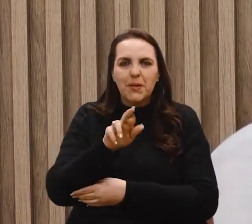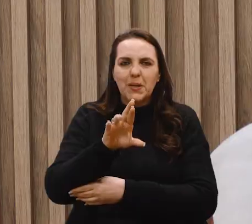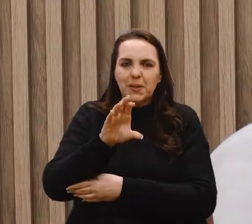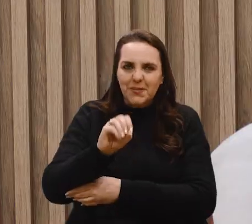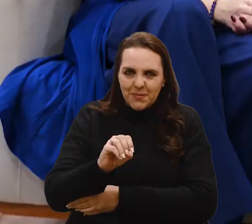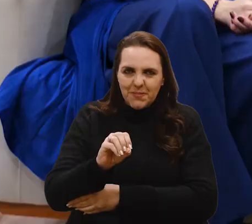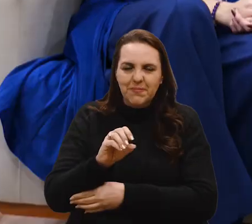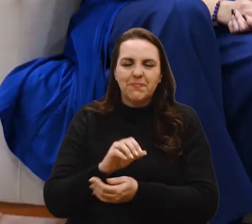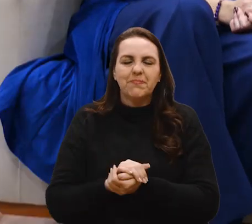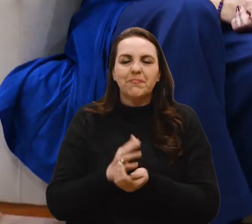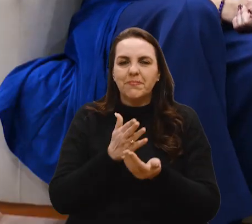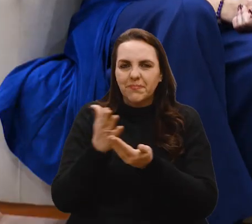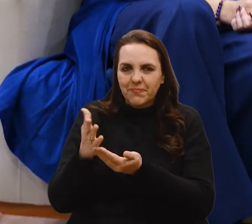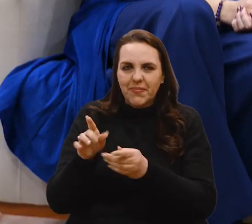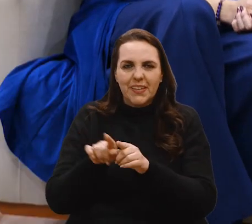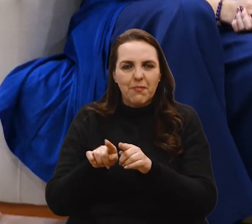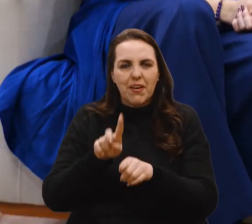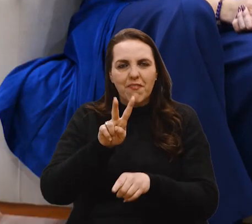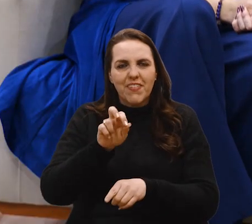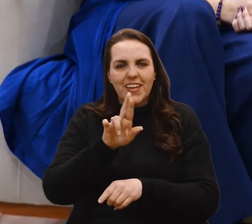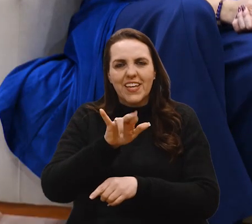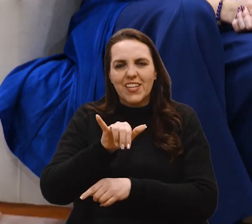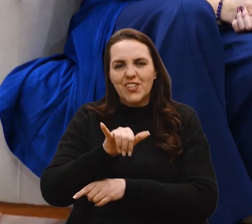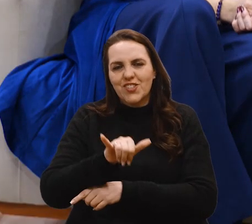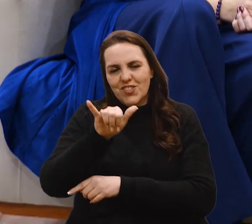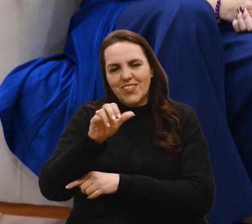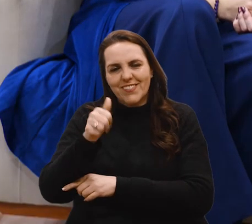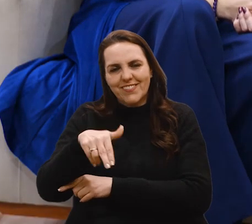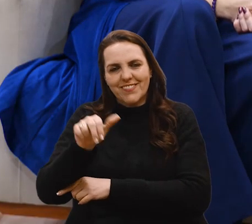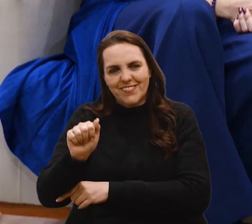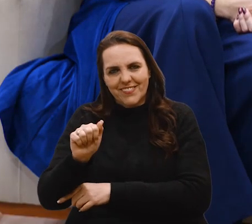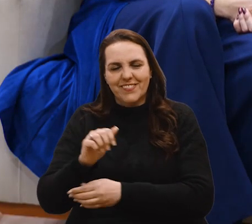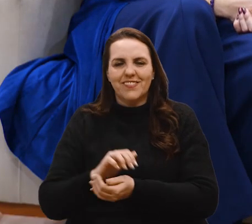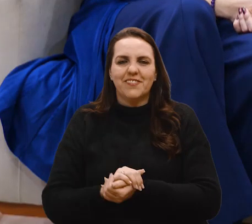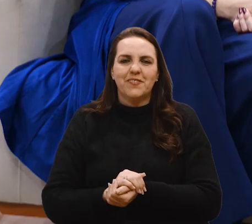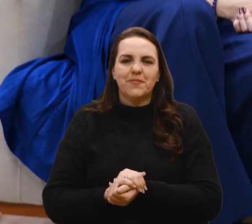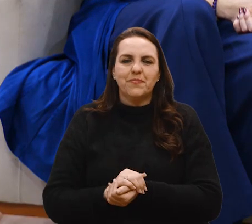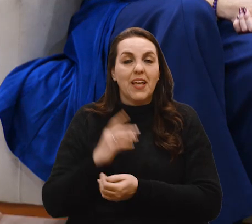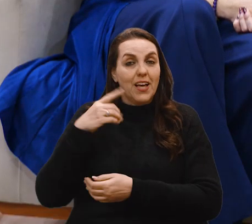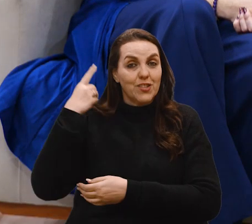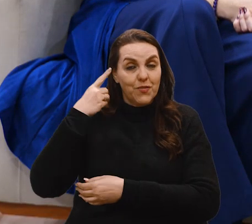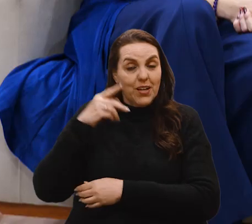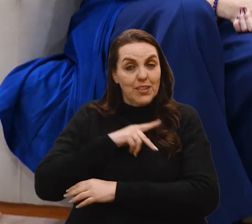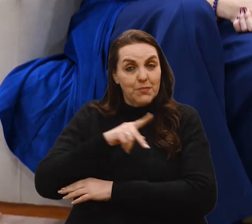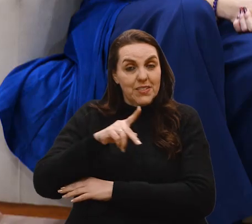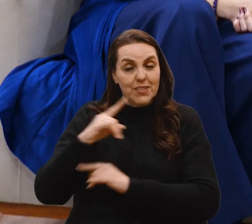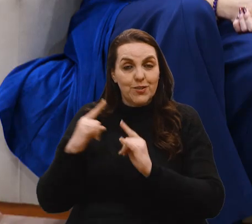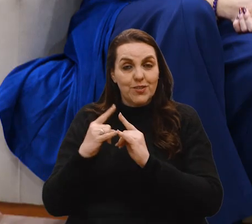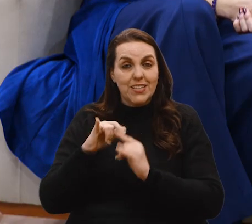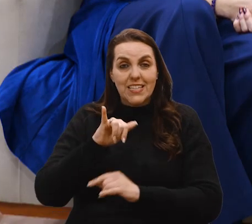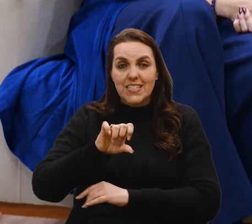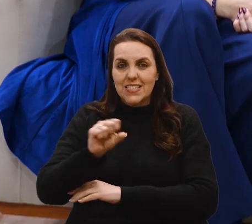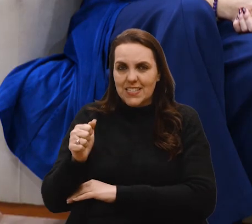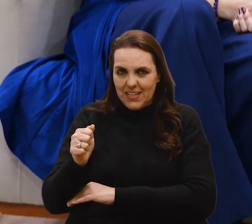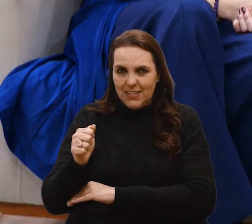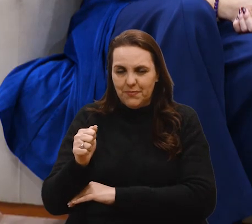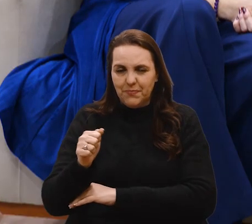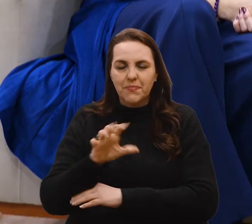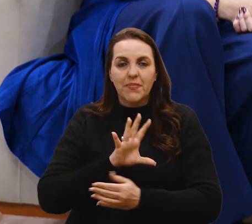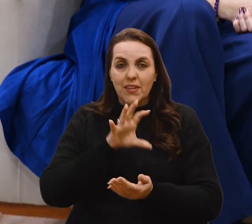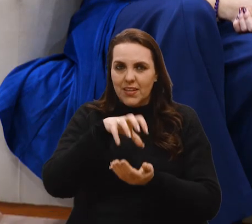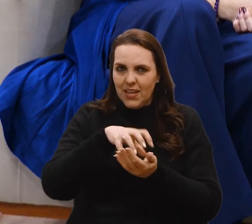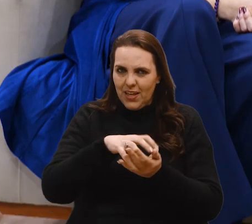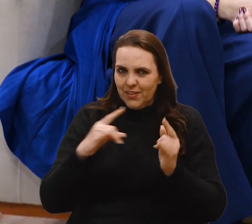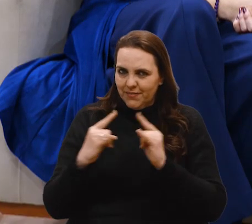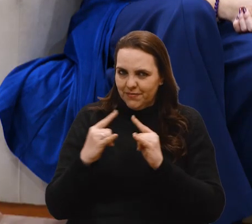Eduardo Cuba, agradecer a Viridiana Regis Silva Cuba, advogada e presidente do ISA, que é o Instituto de Altas Habilidades